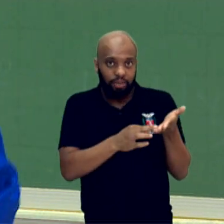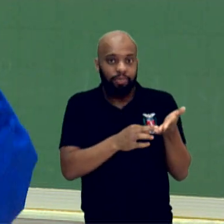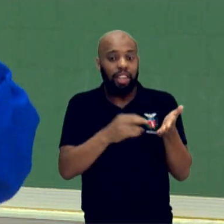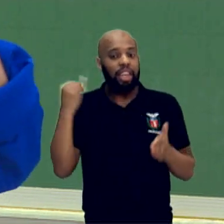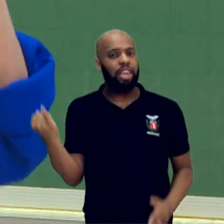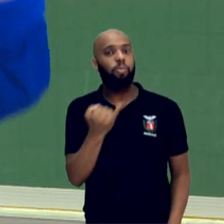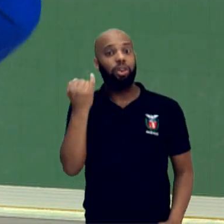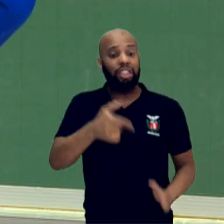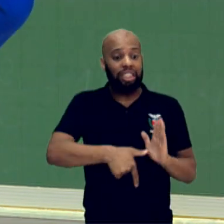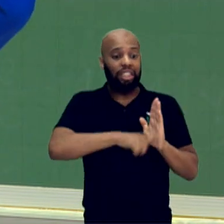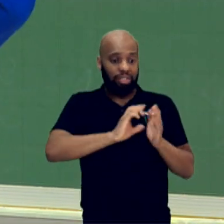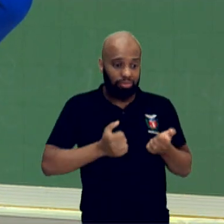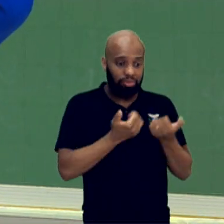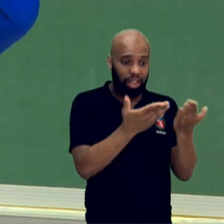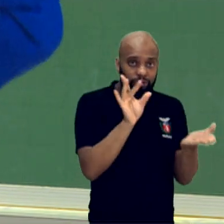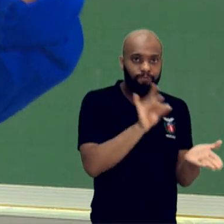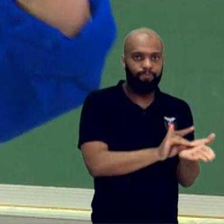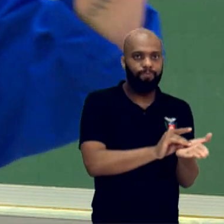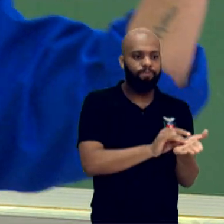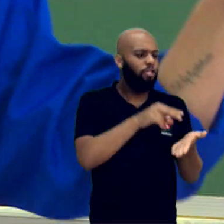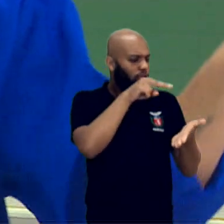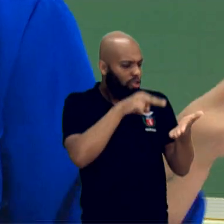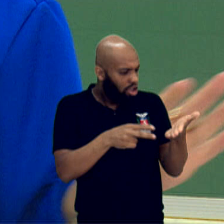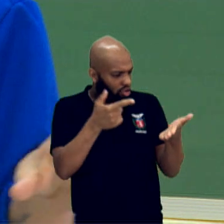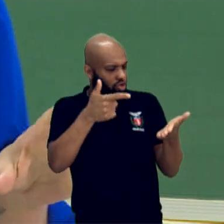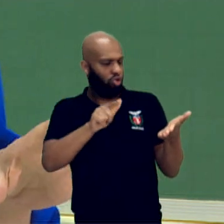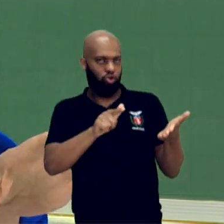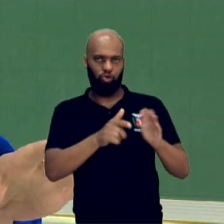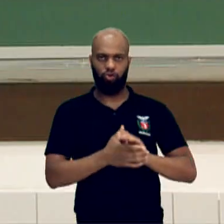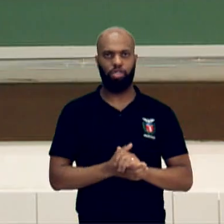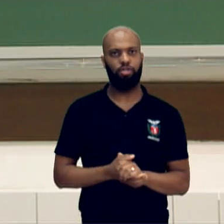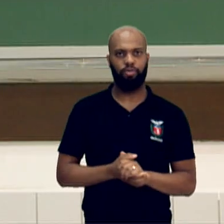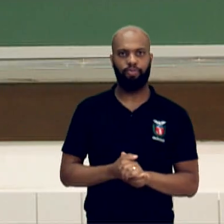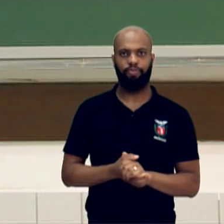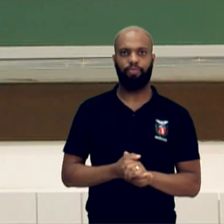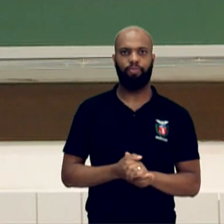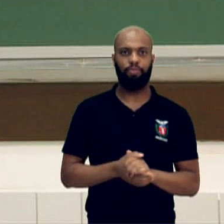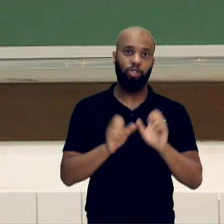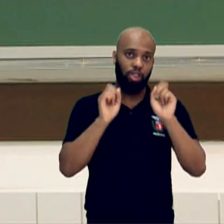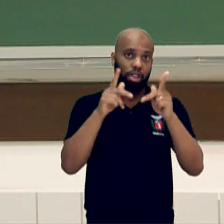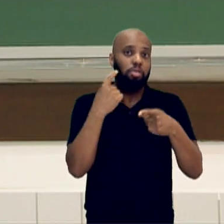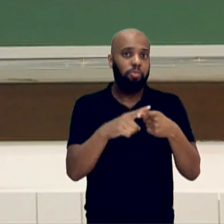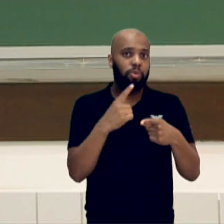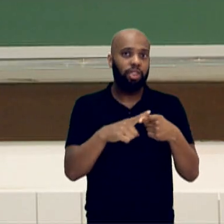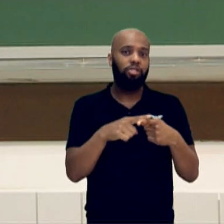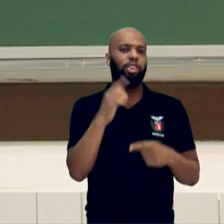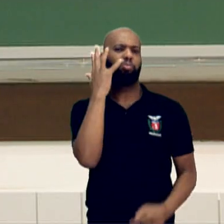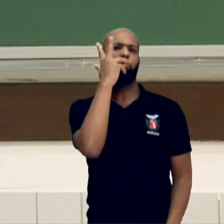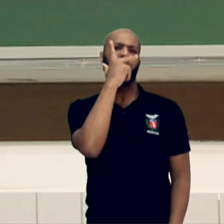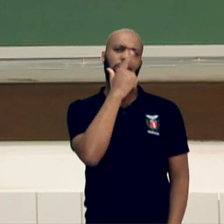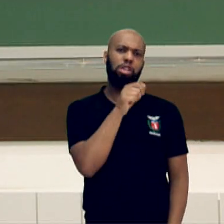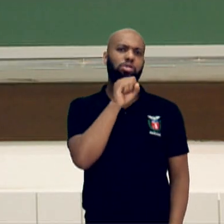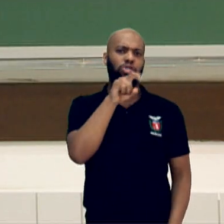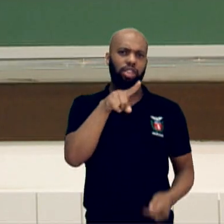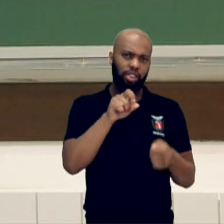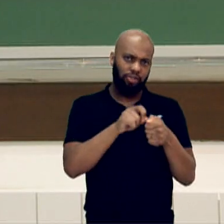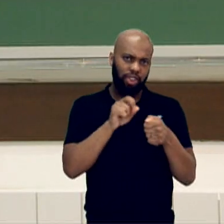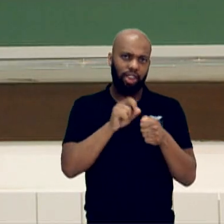de entregar ou antes de colocar aonde vai ser colocado, ok? Porque fica bem bonito quando